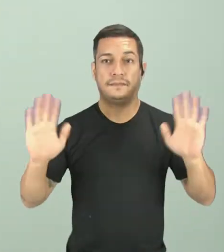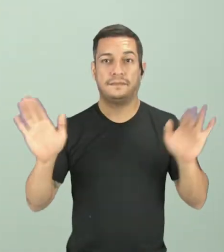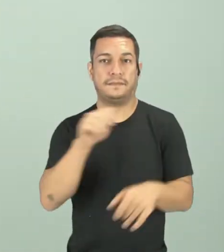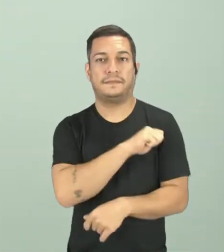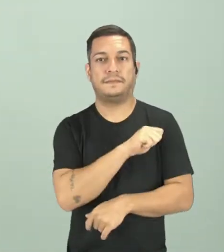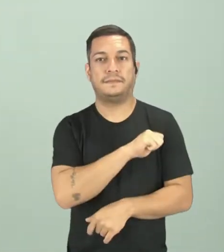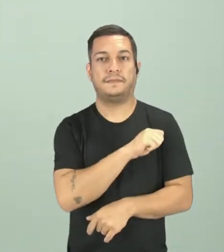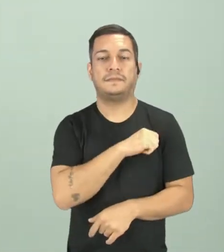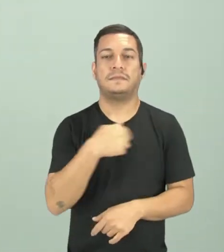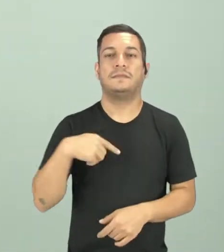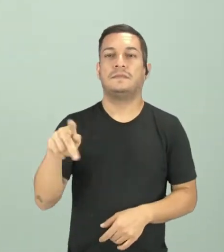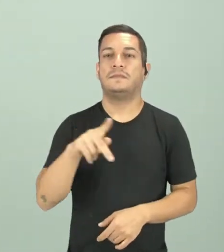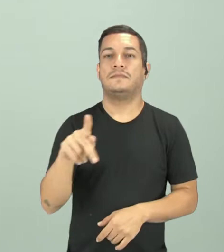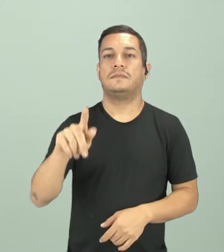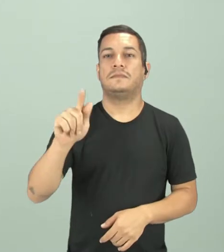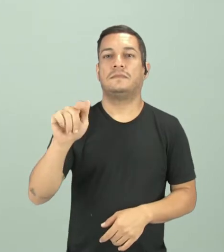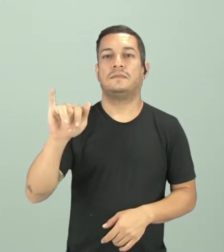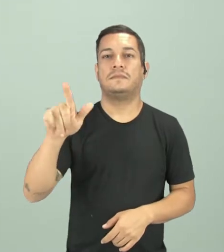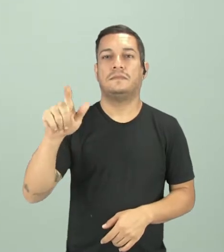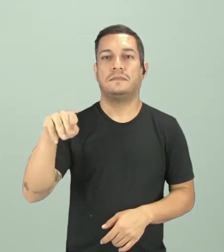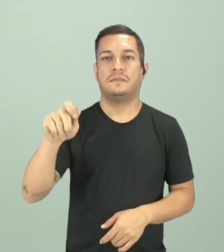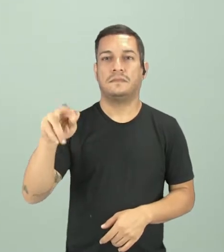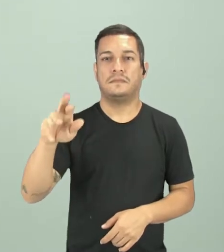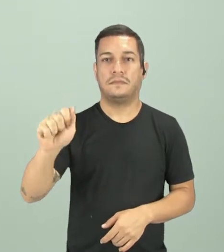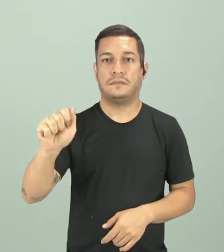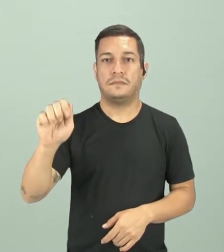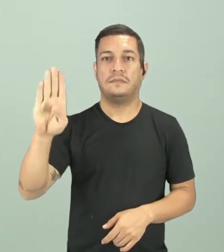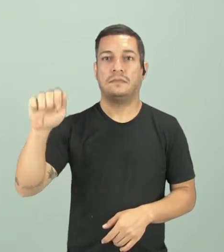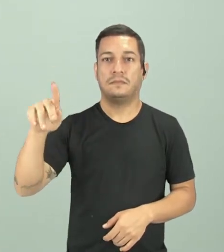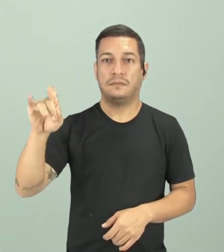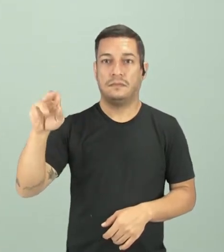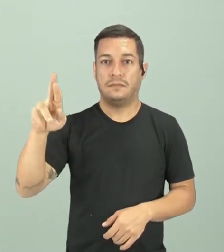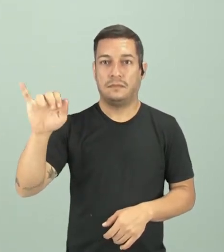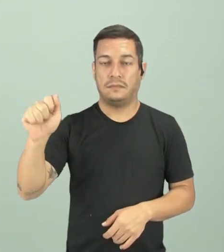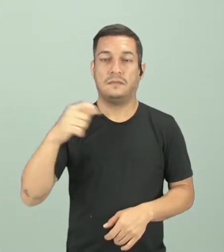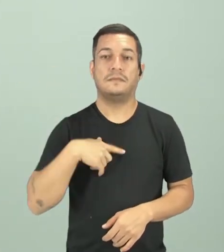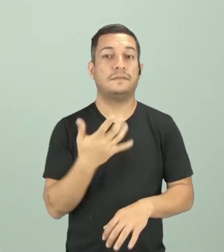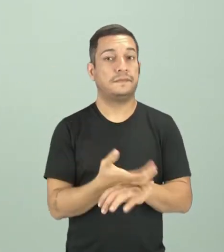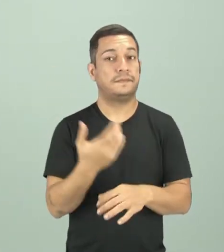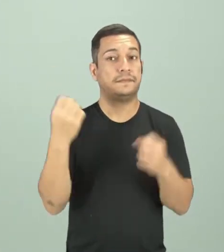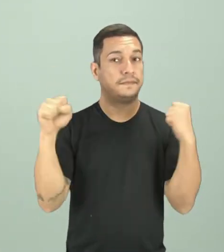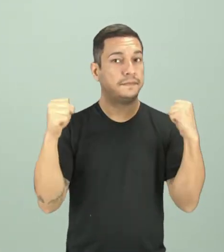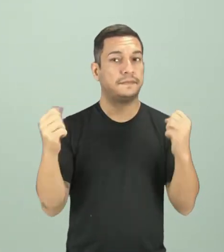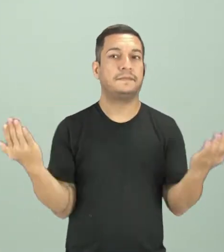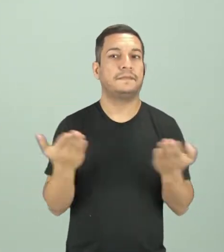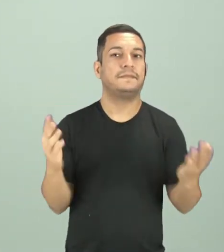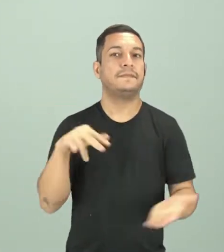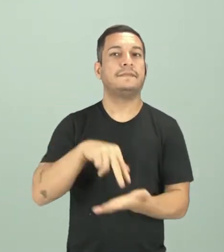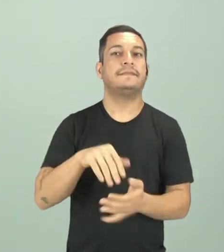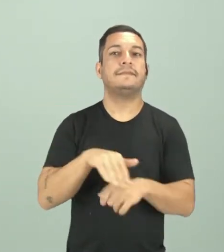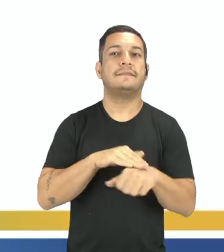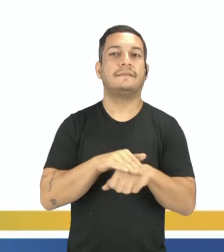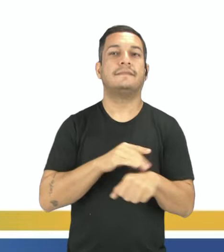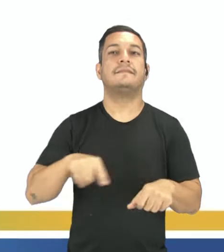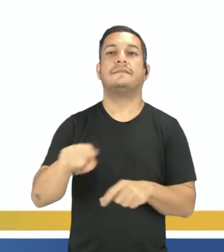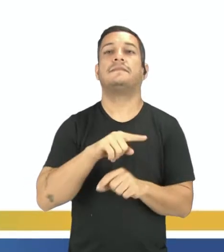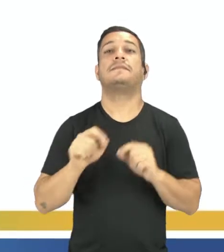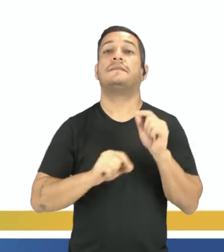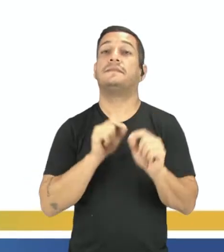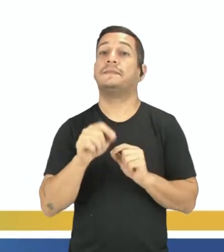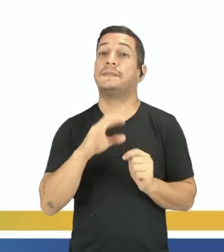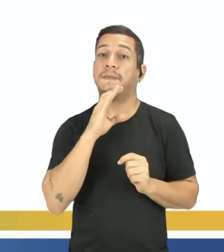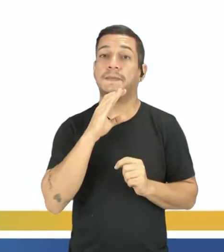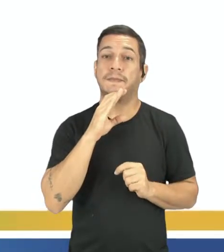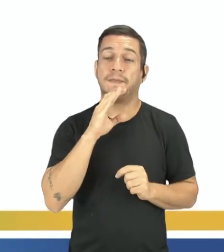Olá, alunos! Sou a professora Gilmara Bandeira, do componente curricular de Educação Física, e hoje vim conversar com vocês sobre os